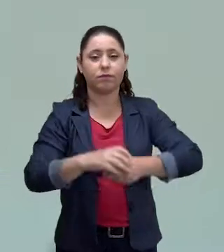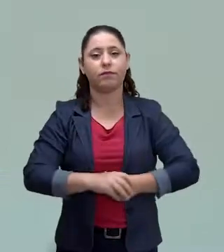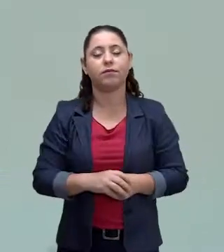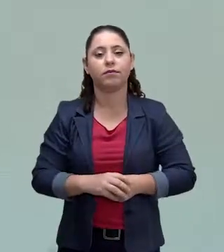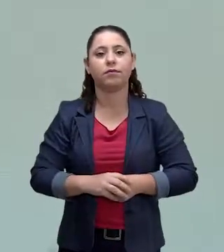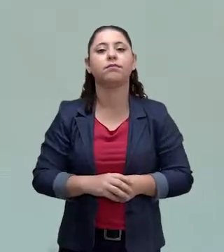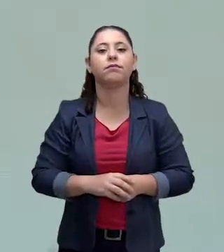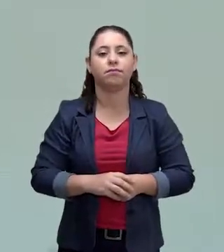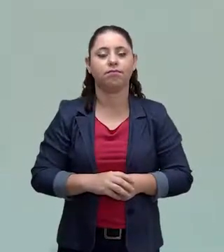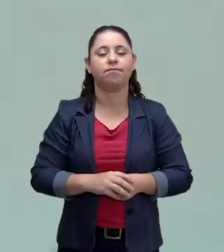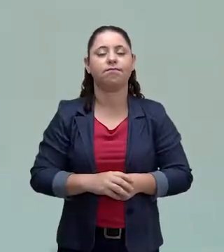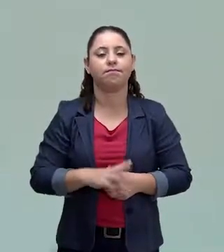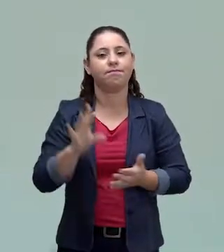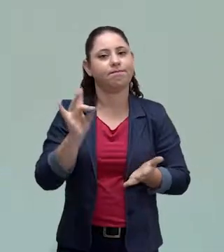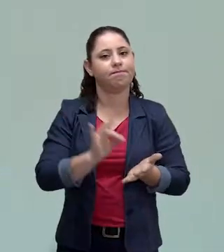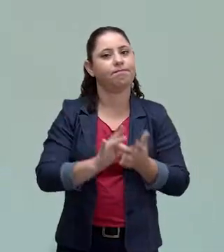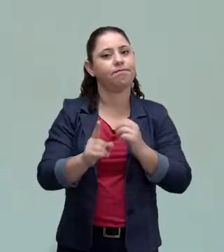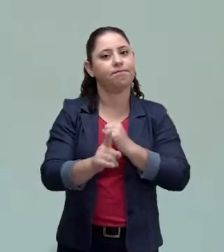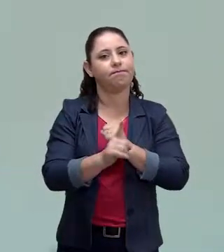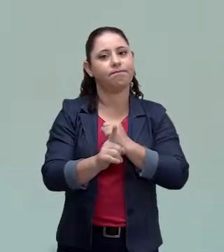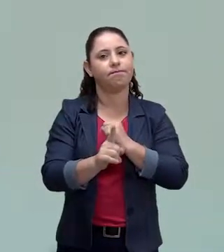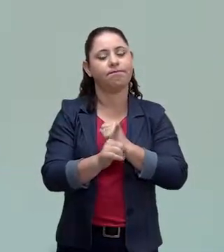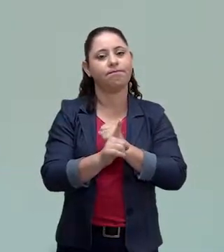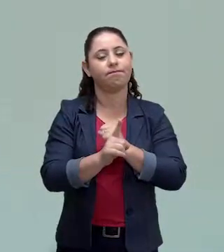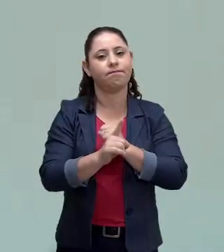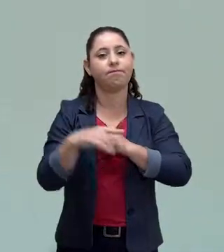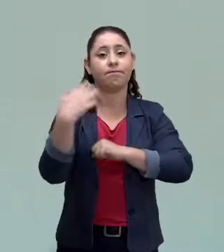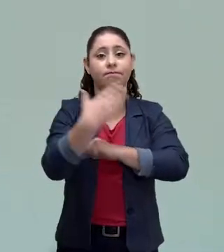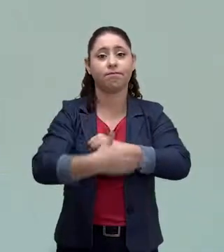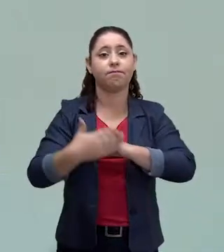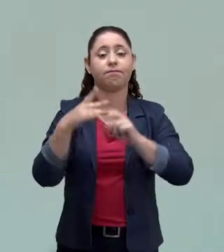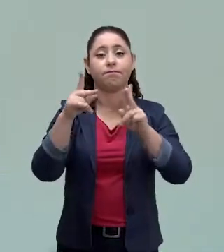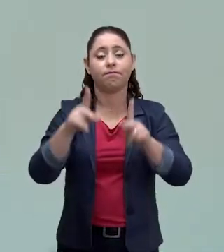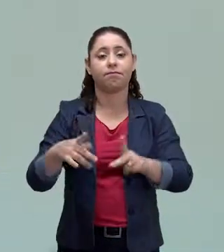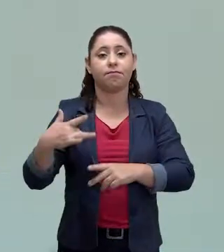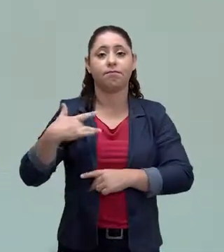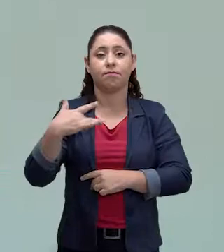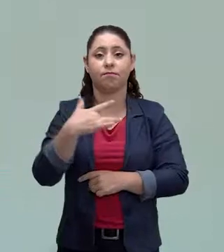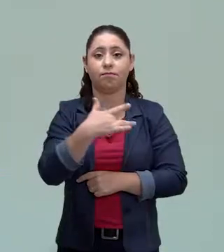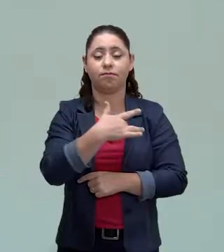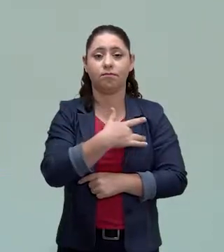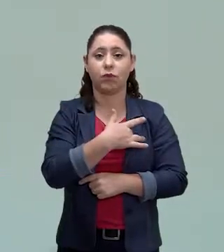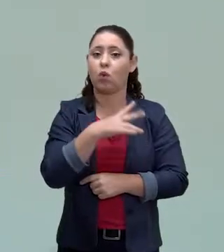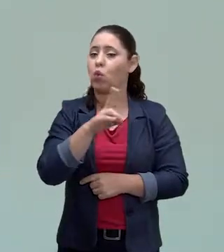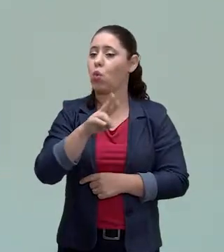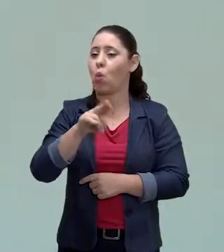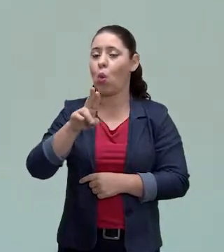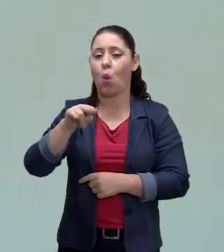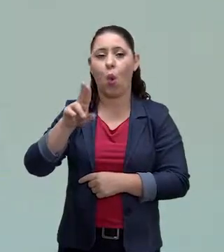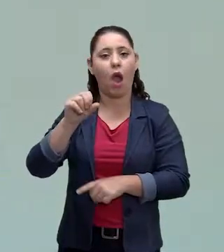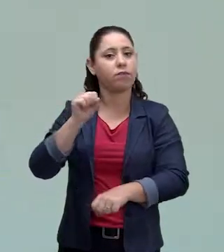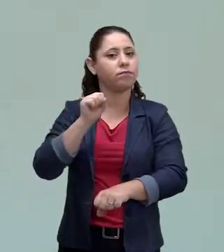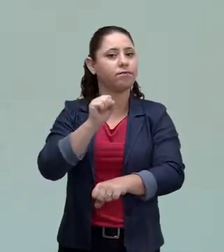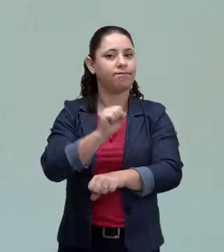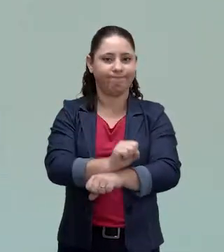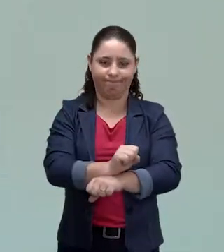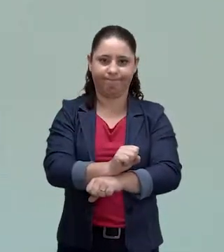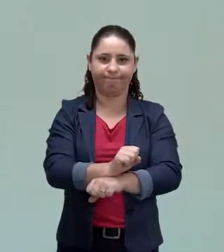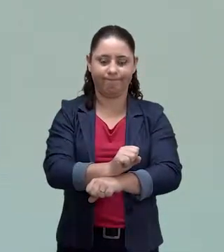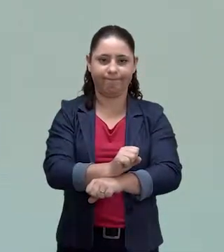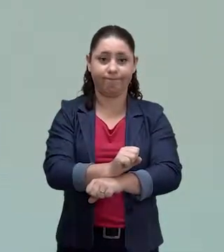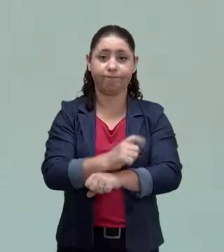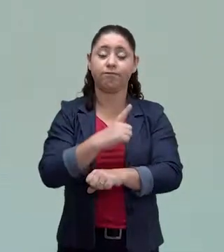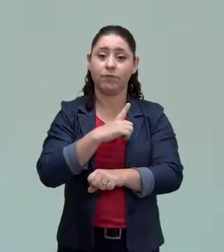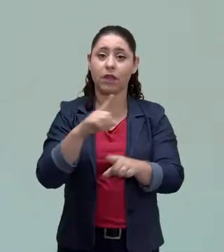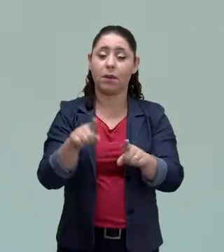Na verdade, o atendimento da Defensoria Pública na área da saúde, ele não parou em momento algum.